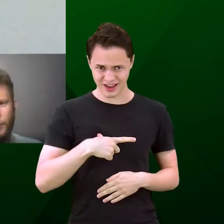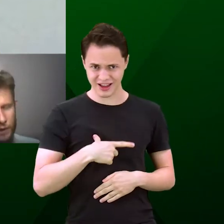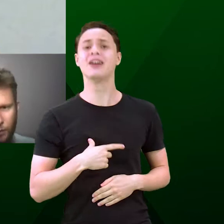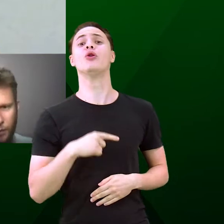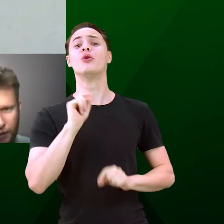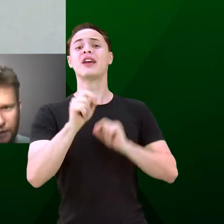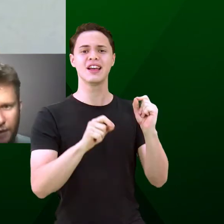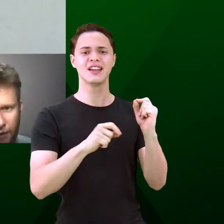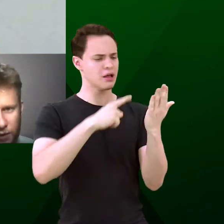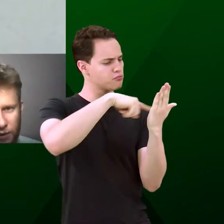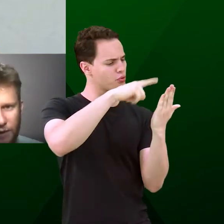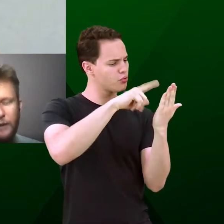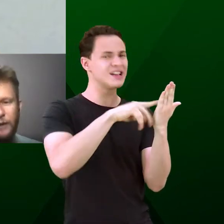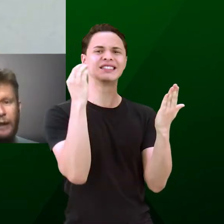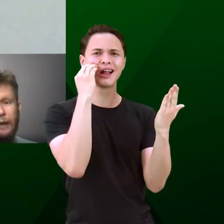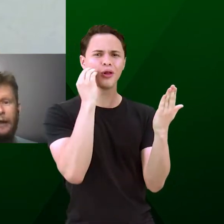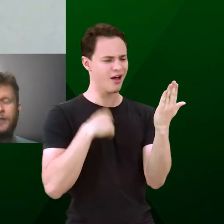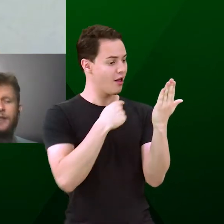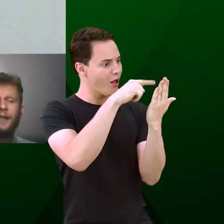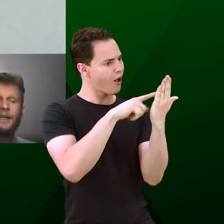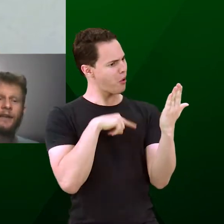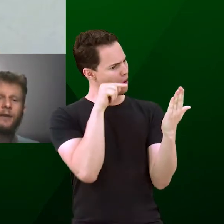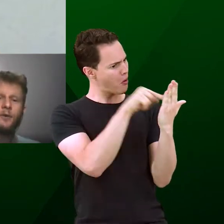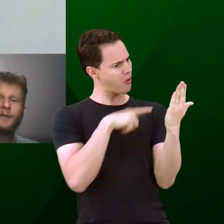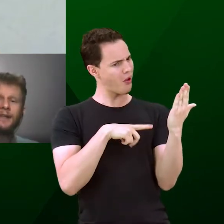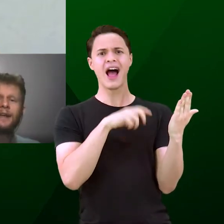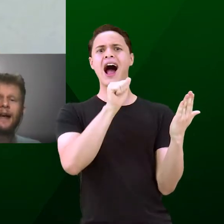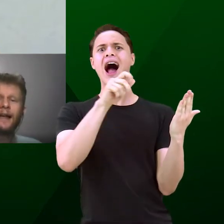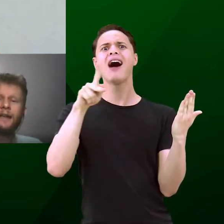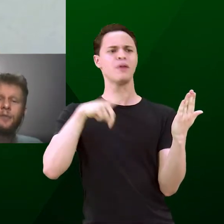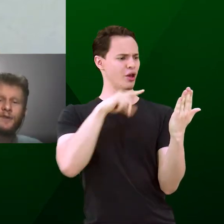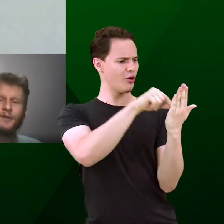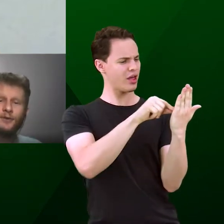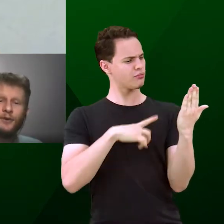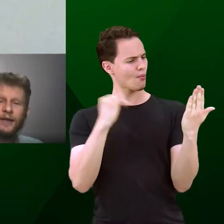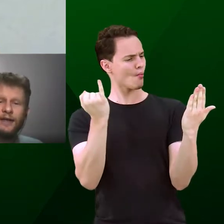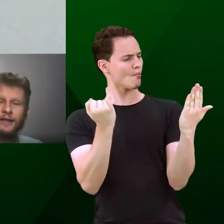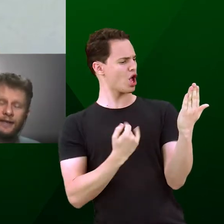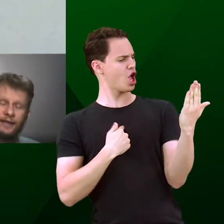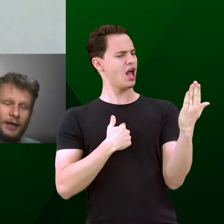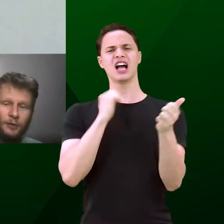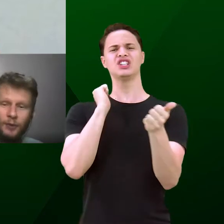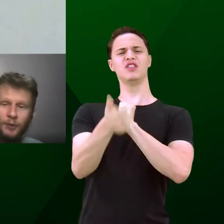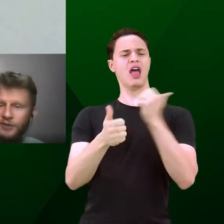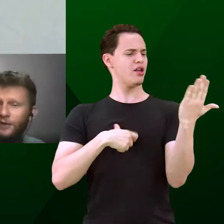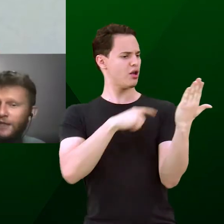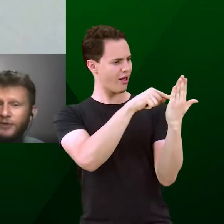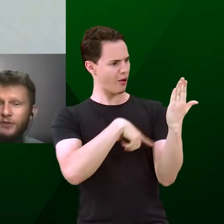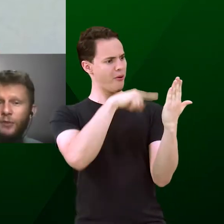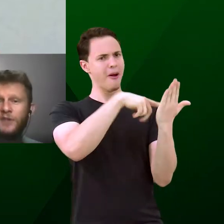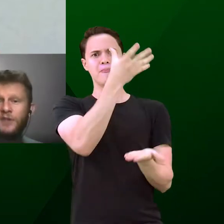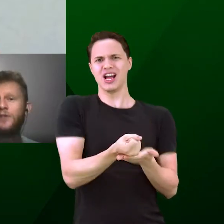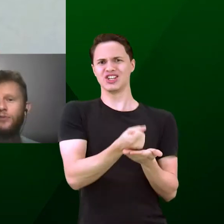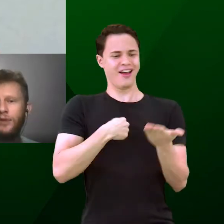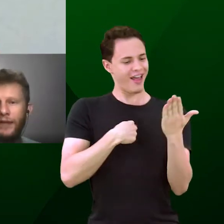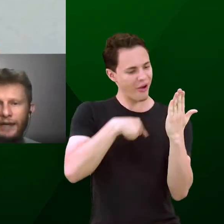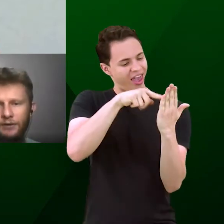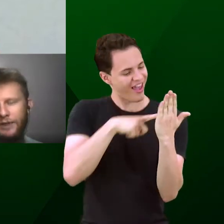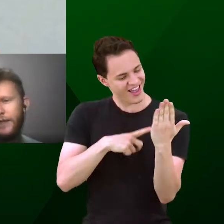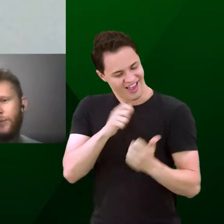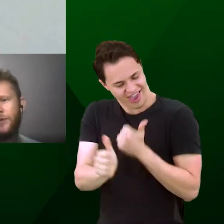pessoal? Então, o Eduardo colocou, sou professor aqui de Primavera do Leste, sou formado em Educação Física, bacharelado em Licenciatura,